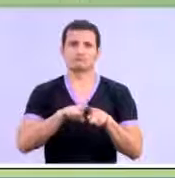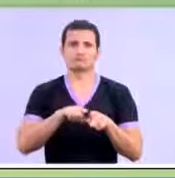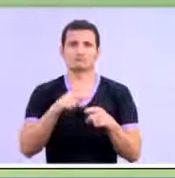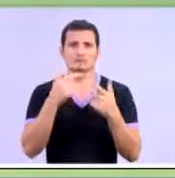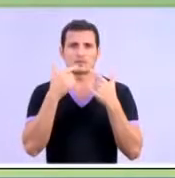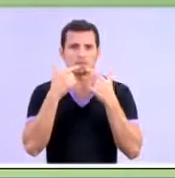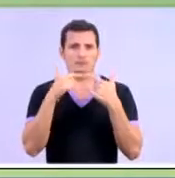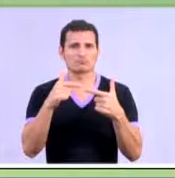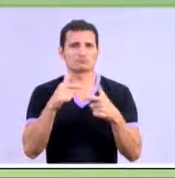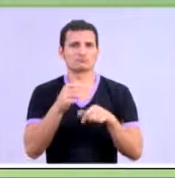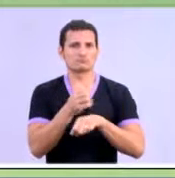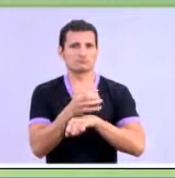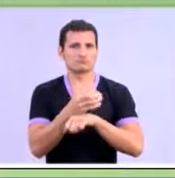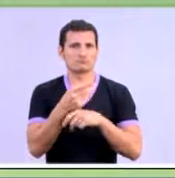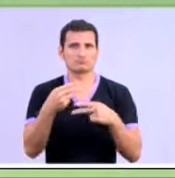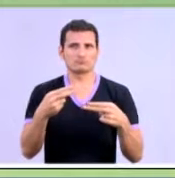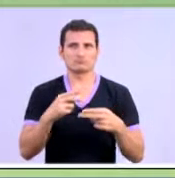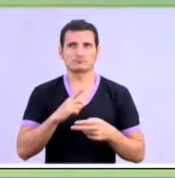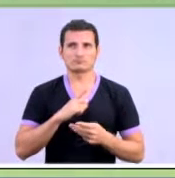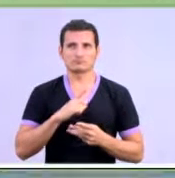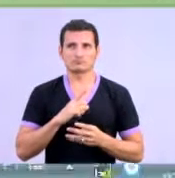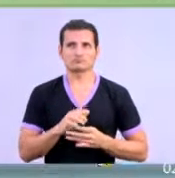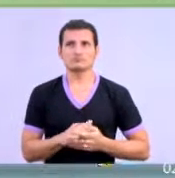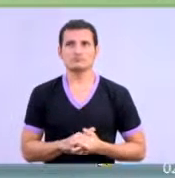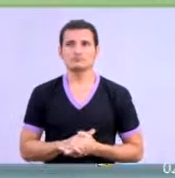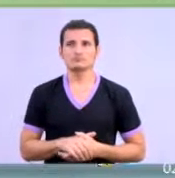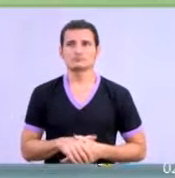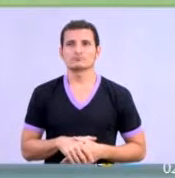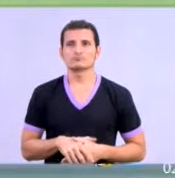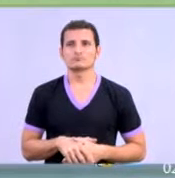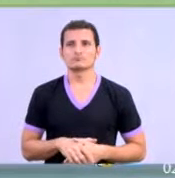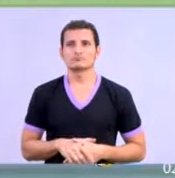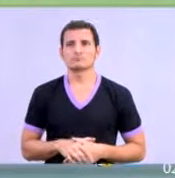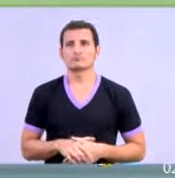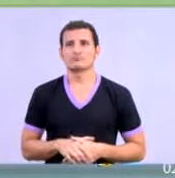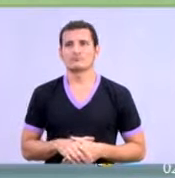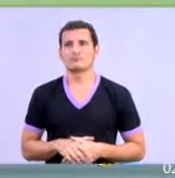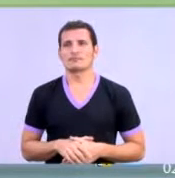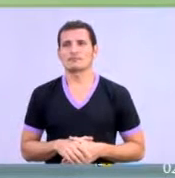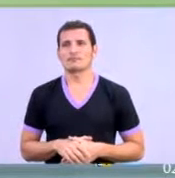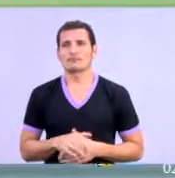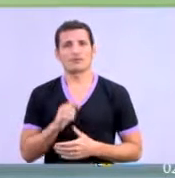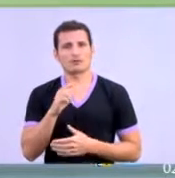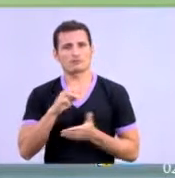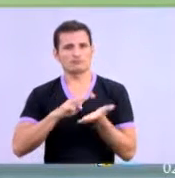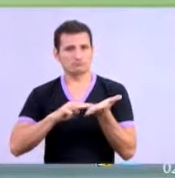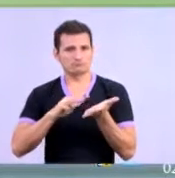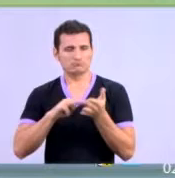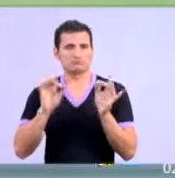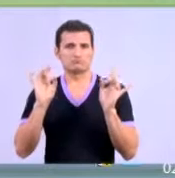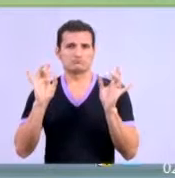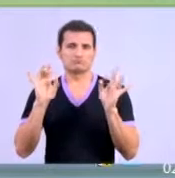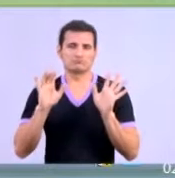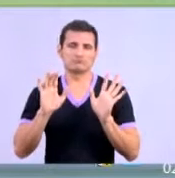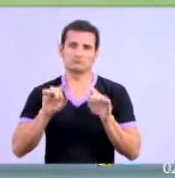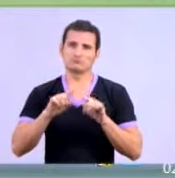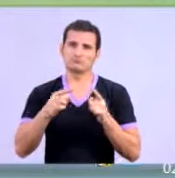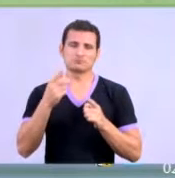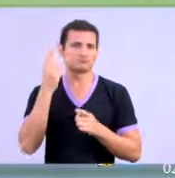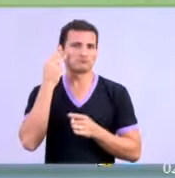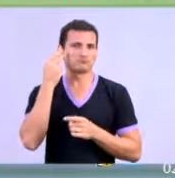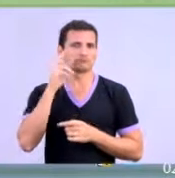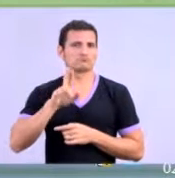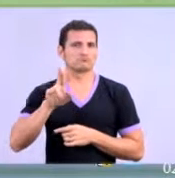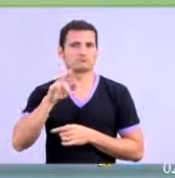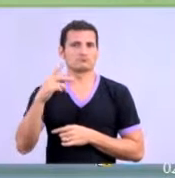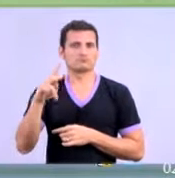né? Só que tem alguns detalhezinhos, né? Eles também são métodos especiais, só que não é comum sua utilização. Por